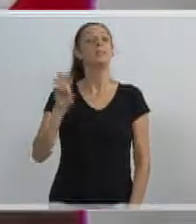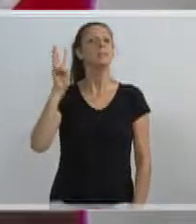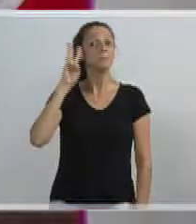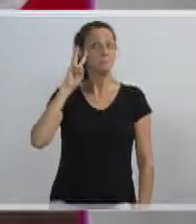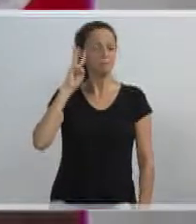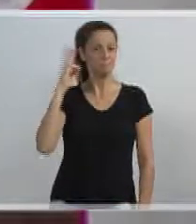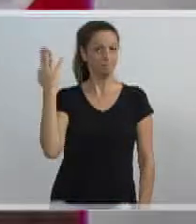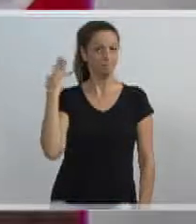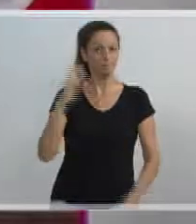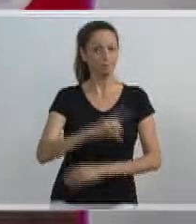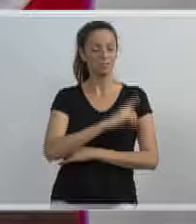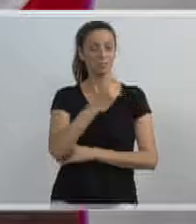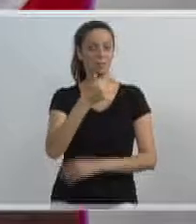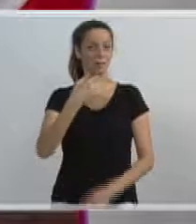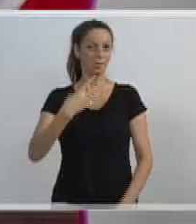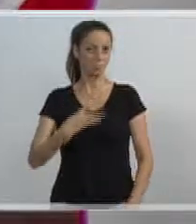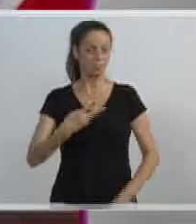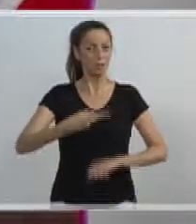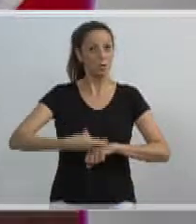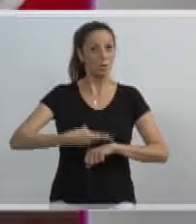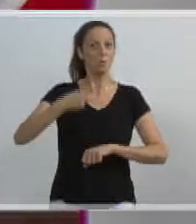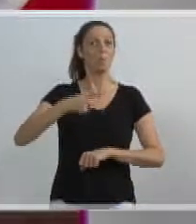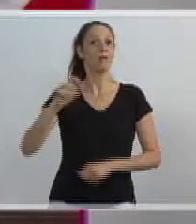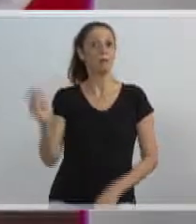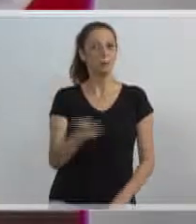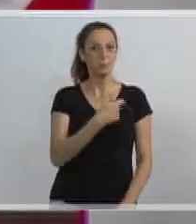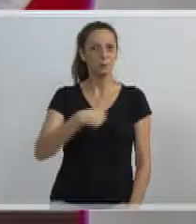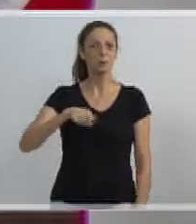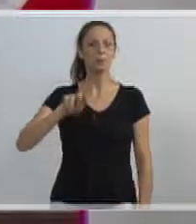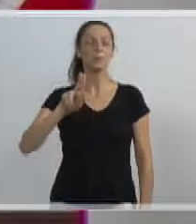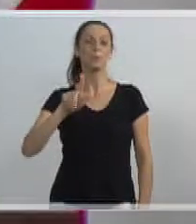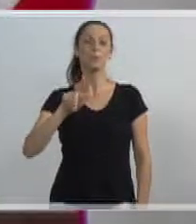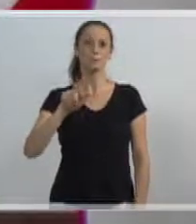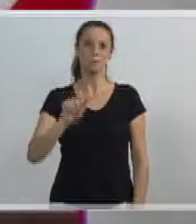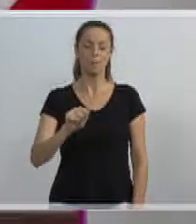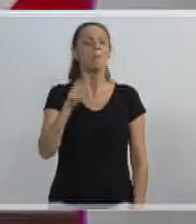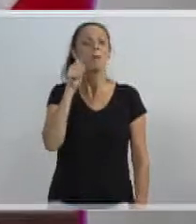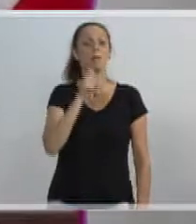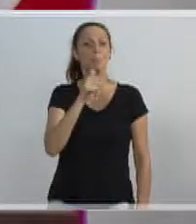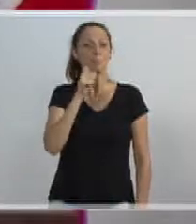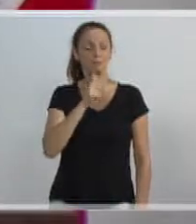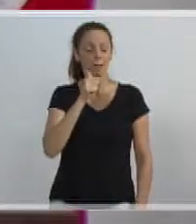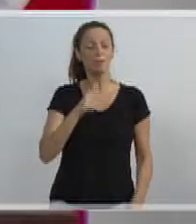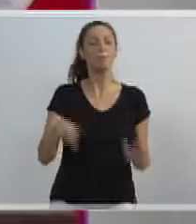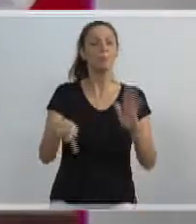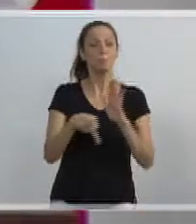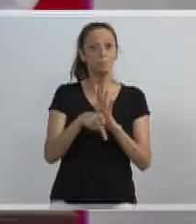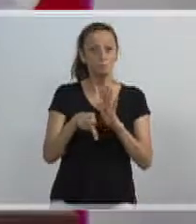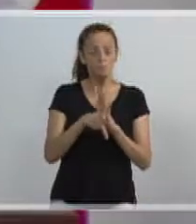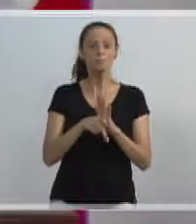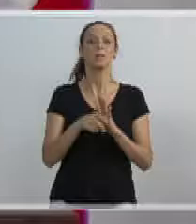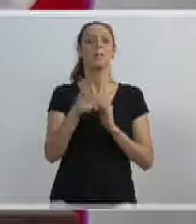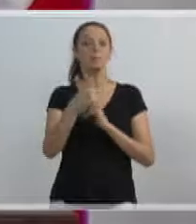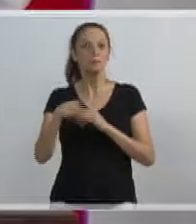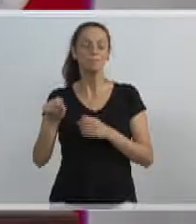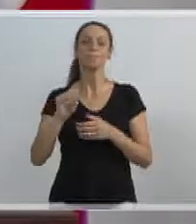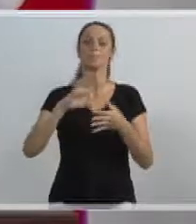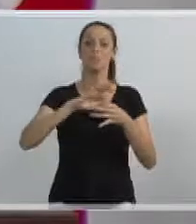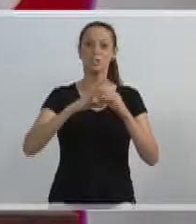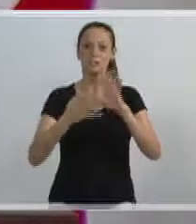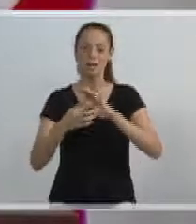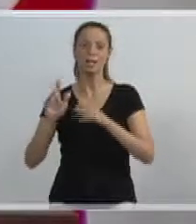14, a entrega do troféu Guga Kirten. Jéssica Maier, ginástica da equipe da Associação de Ginástica Rítmica de